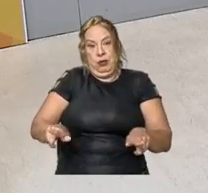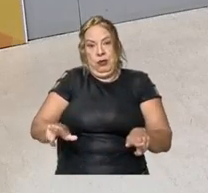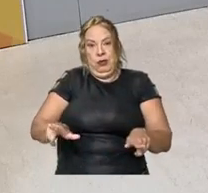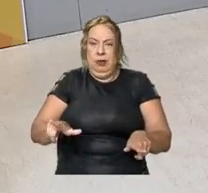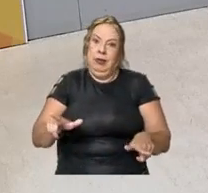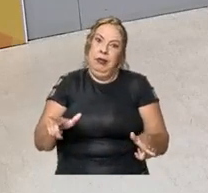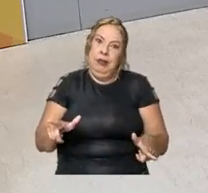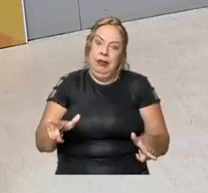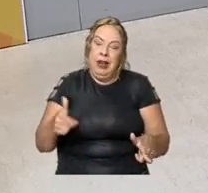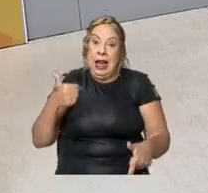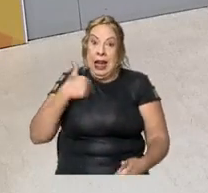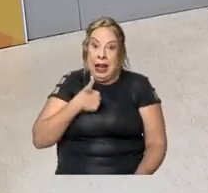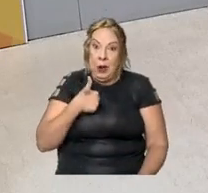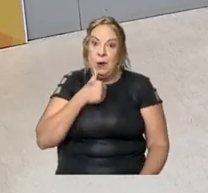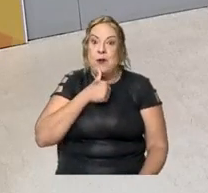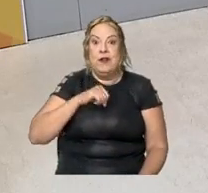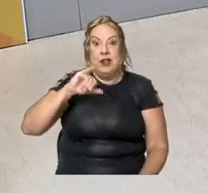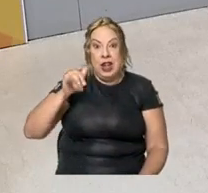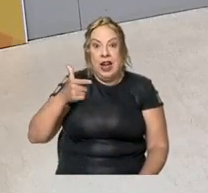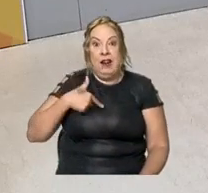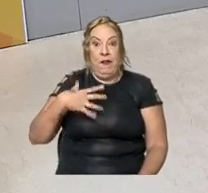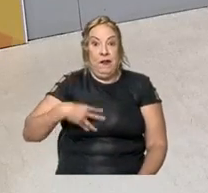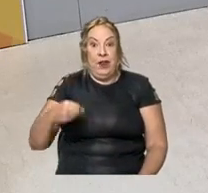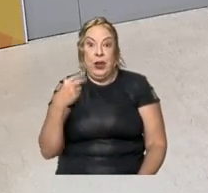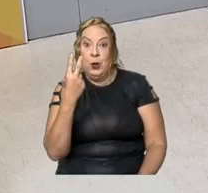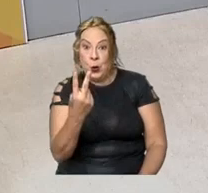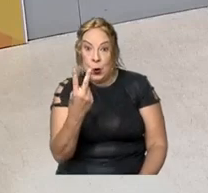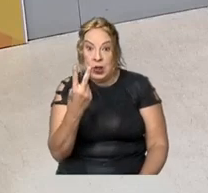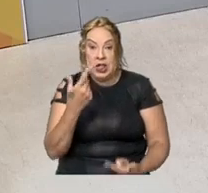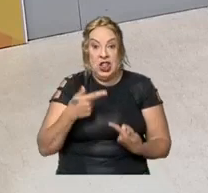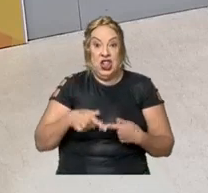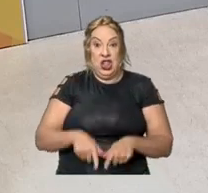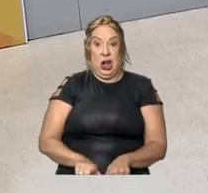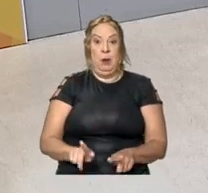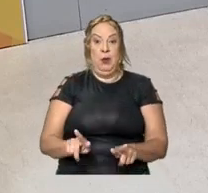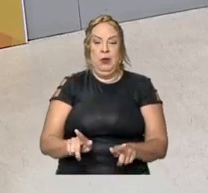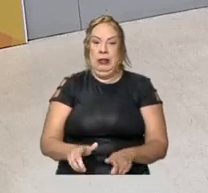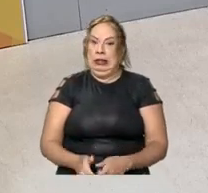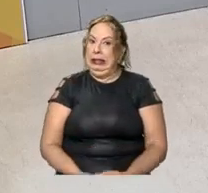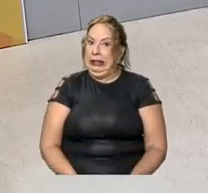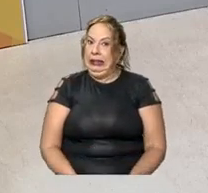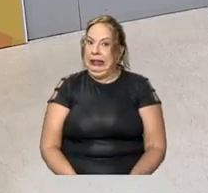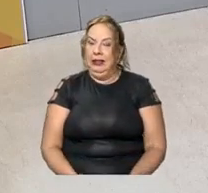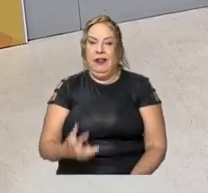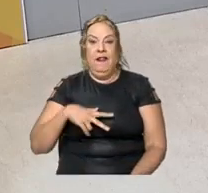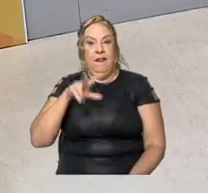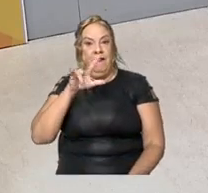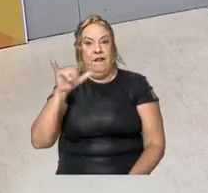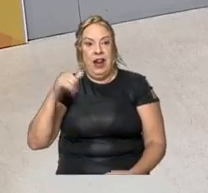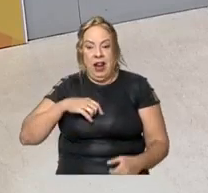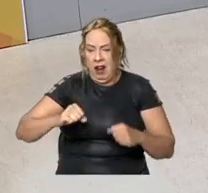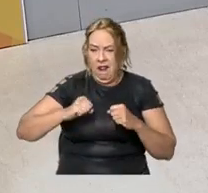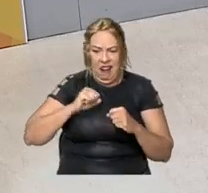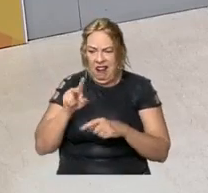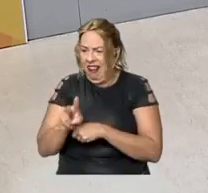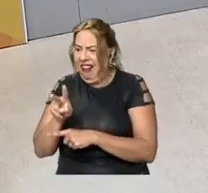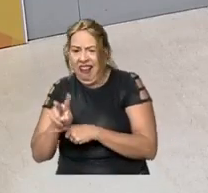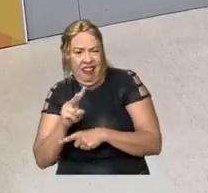Jaque, imagina, Jaque com gêmeos. Eita, que o negócio vai ser correndo aqui, fazendo a